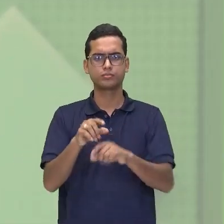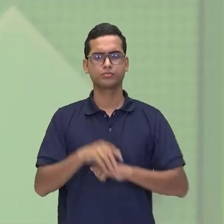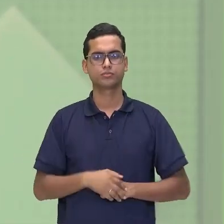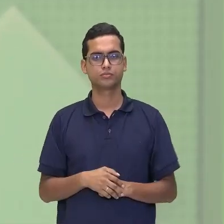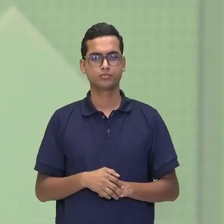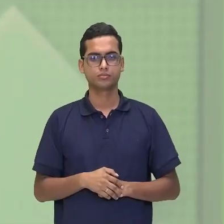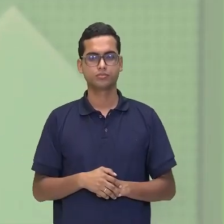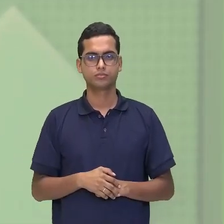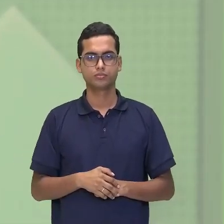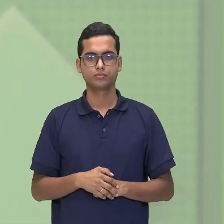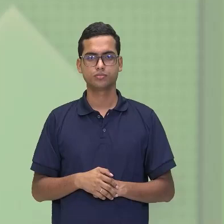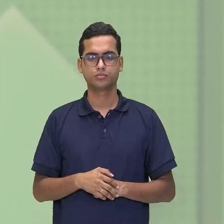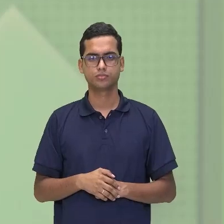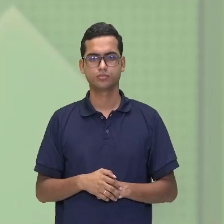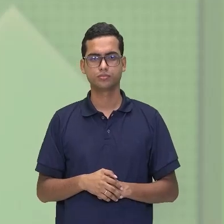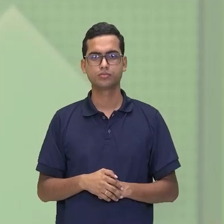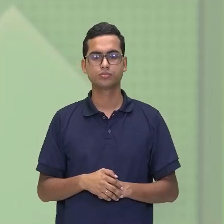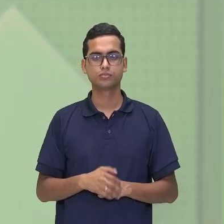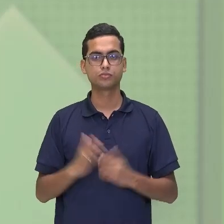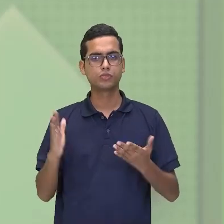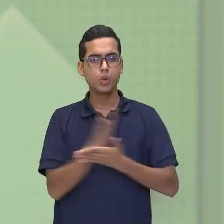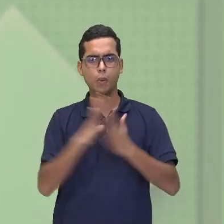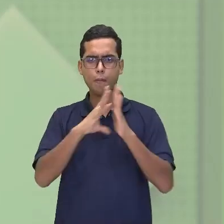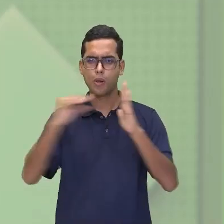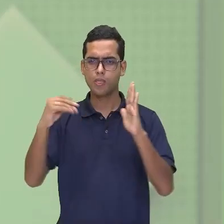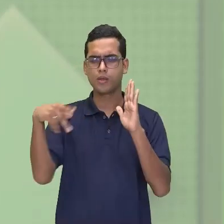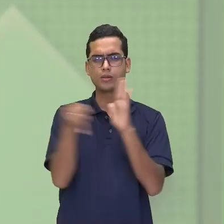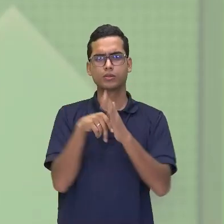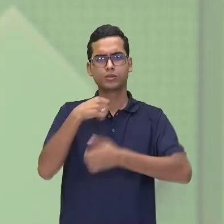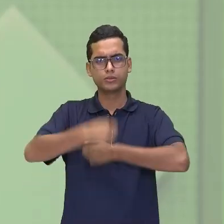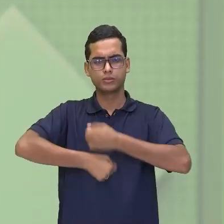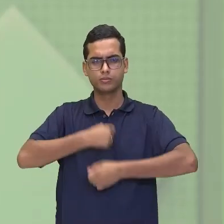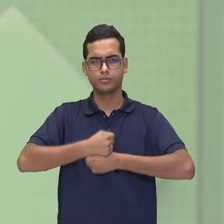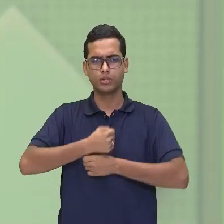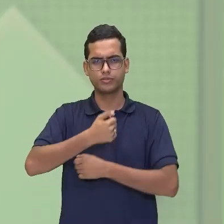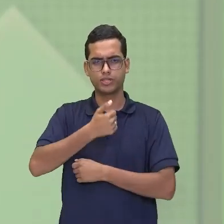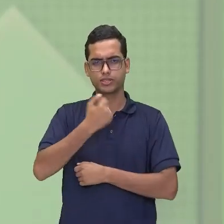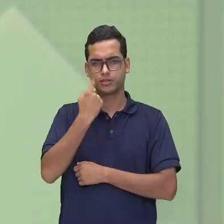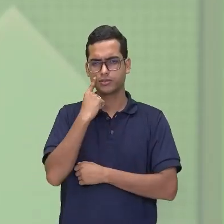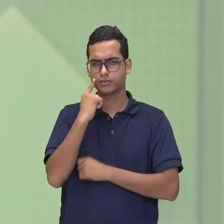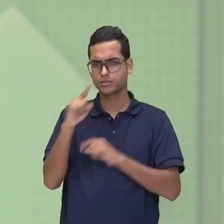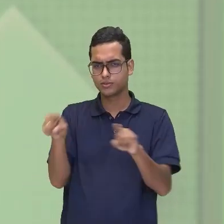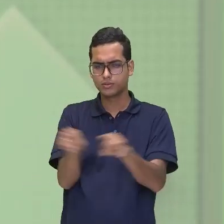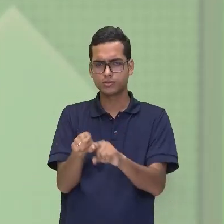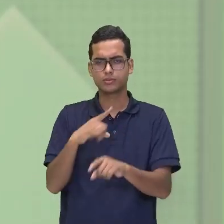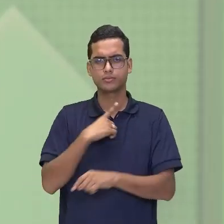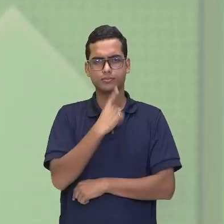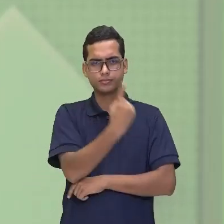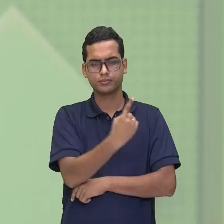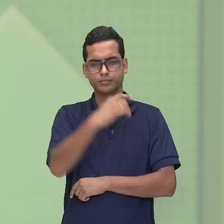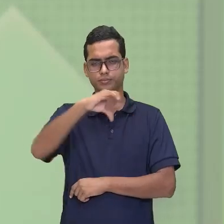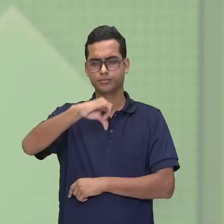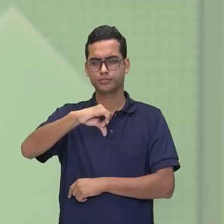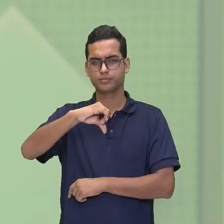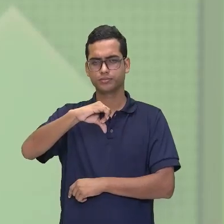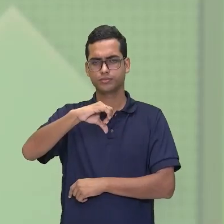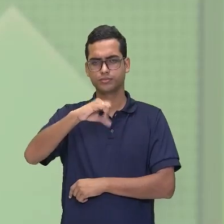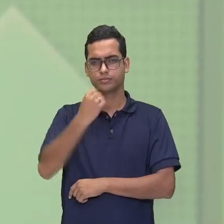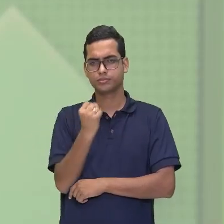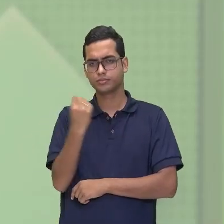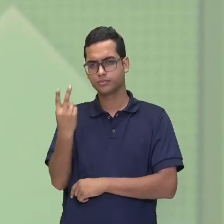de 1992, por exemplo, né, que é muito comum, ele é um carro básico, né, que na época